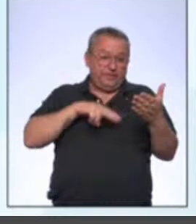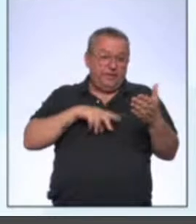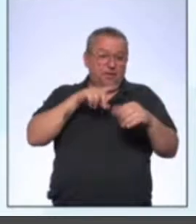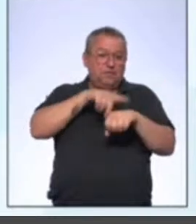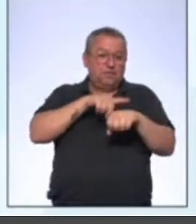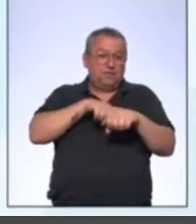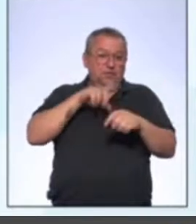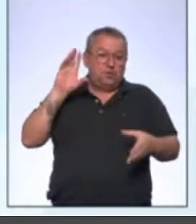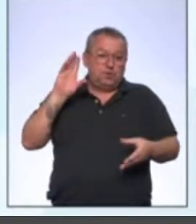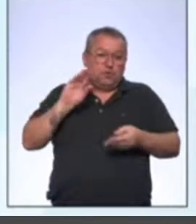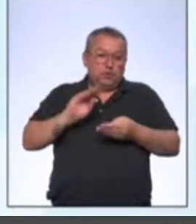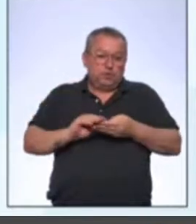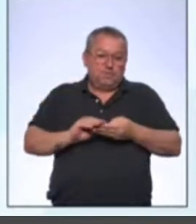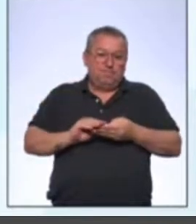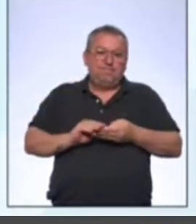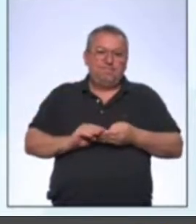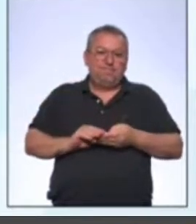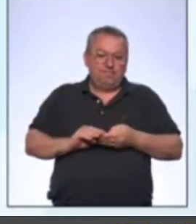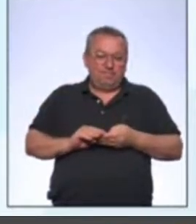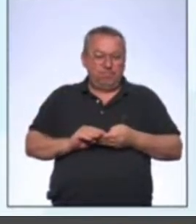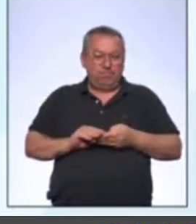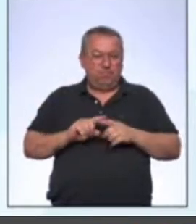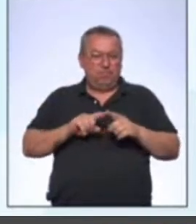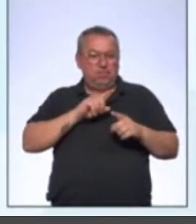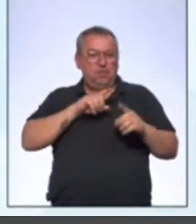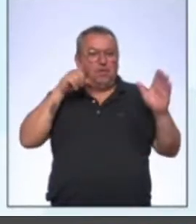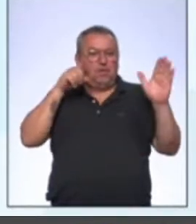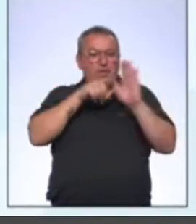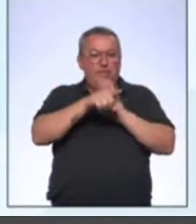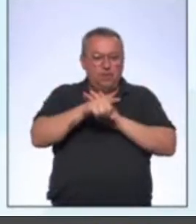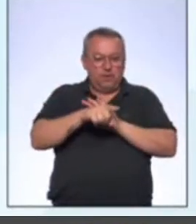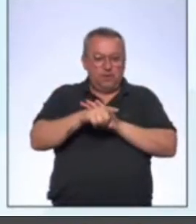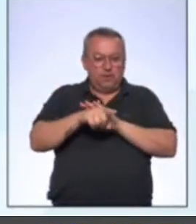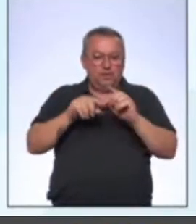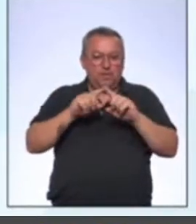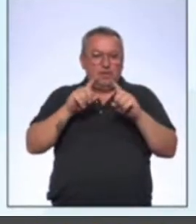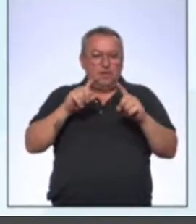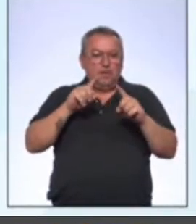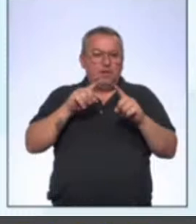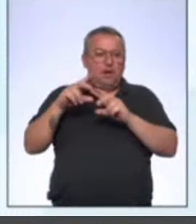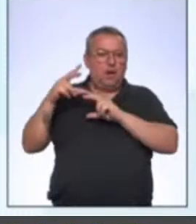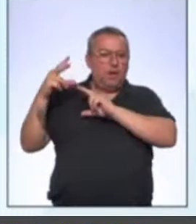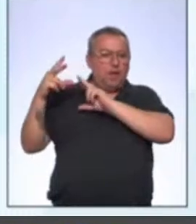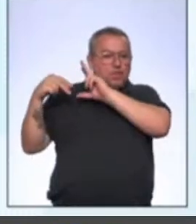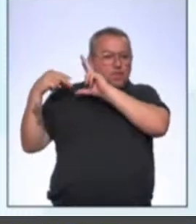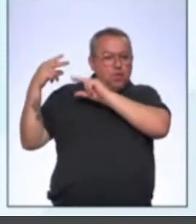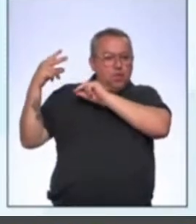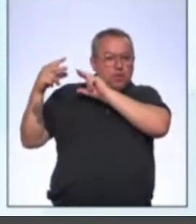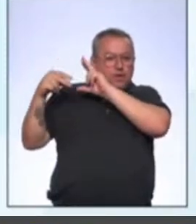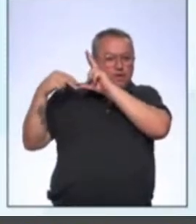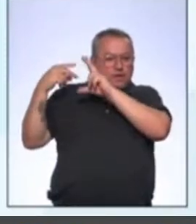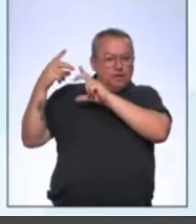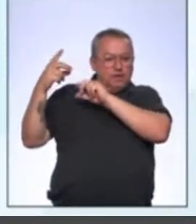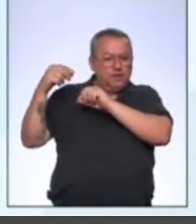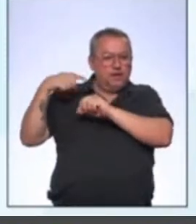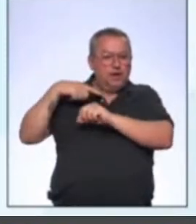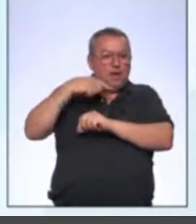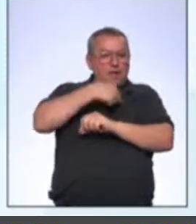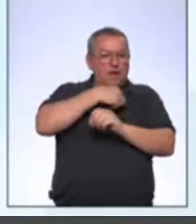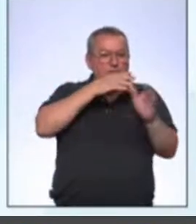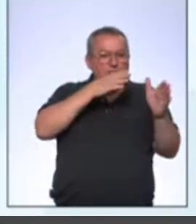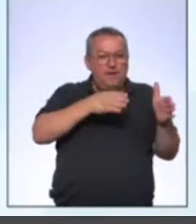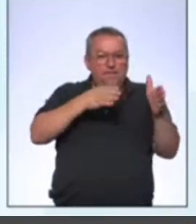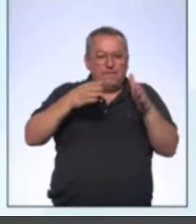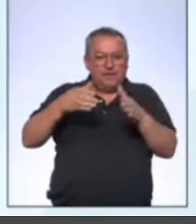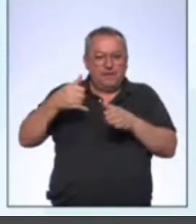é muito curto, tá bom? Então nós vamos direto lá para o item. Mas veja aí o título: Adolescência, fase da vida, faixa